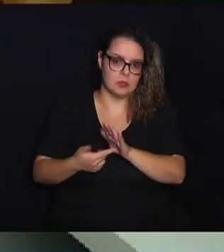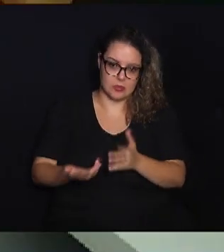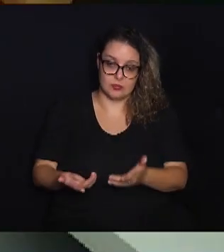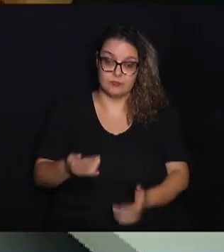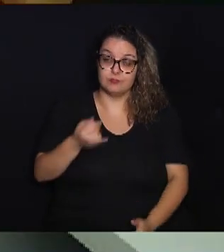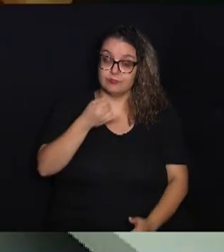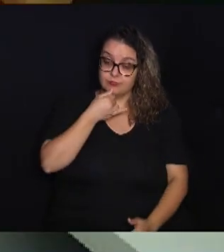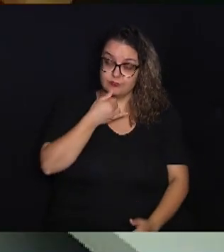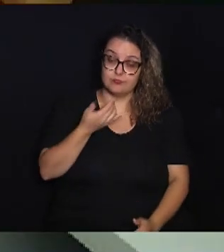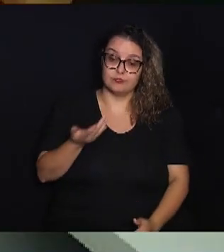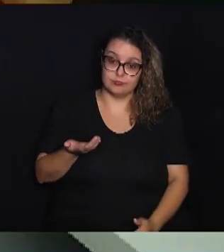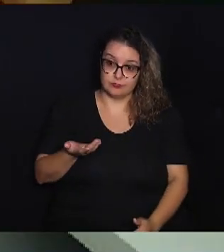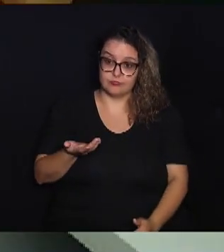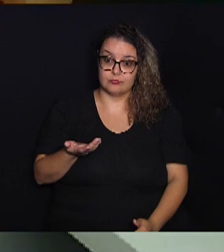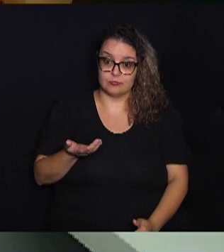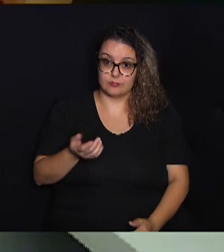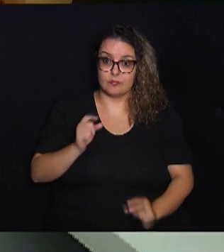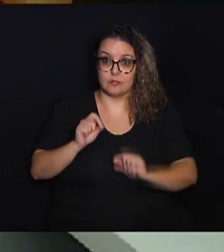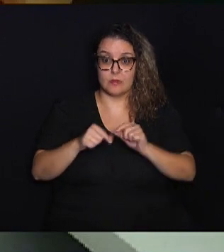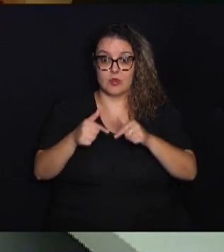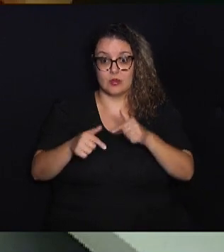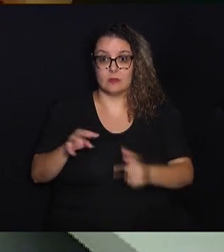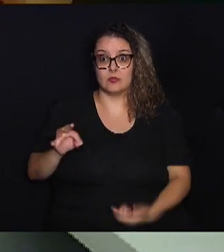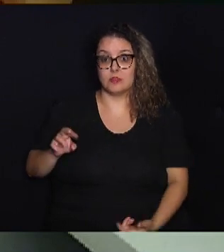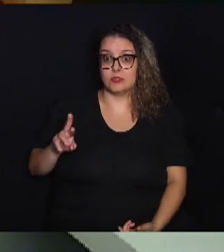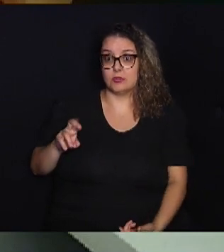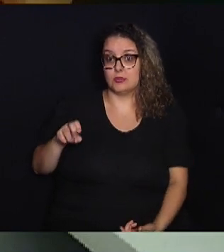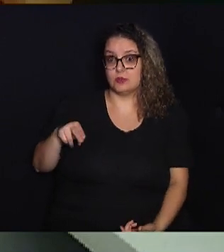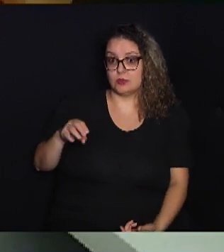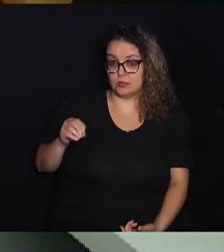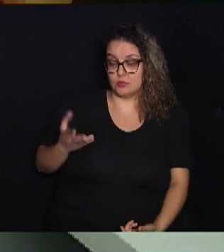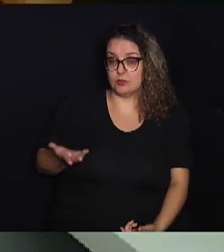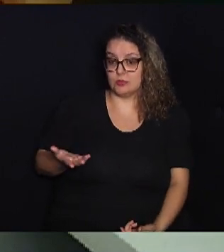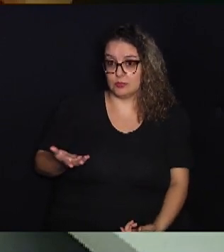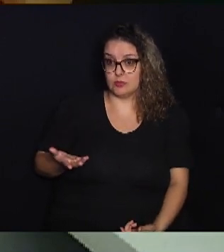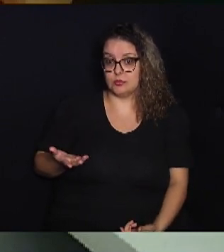infelizmente, né, quem é trabalhador de turno,